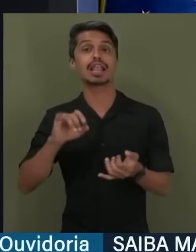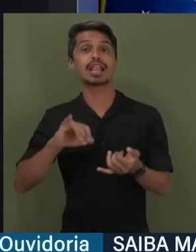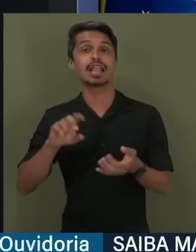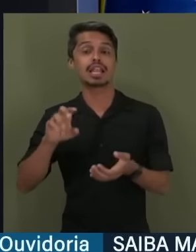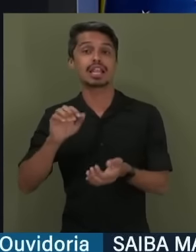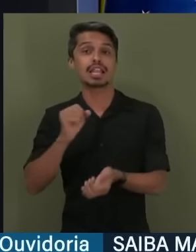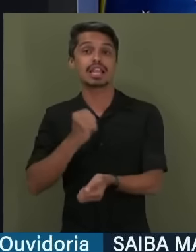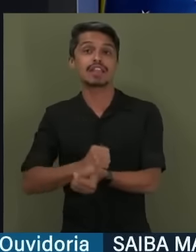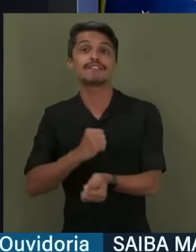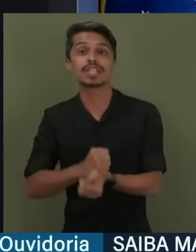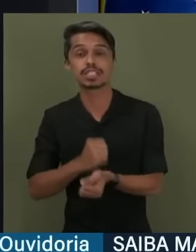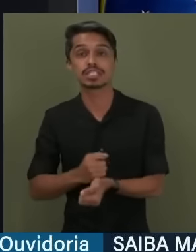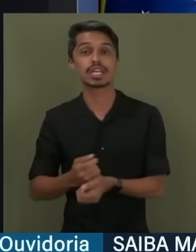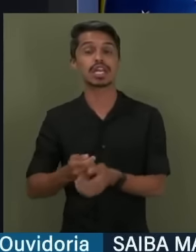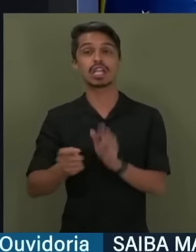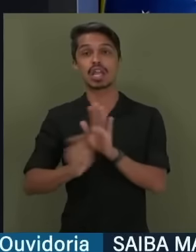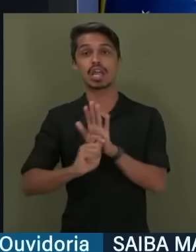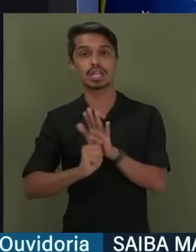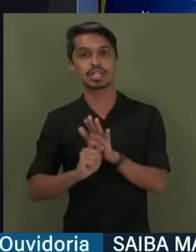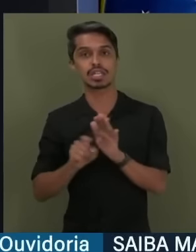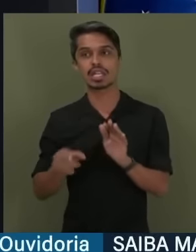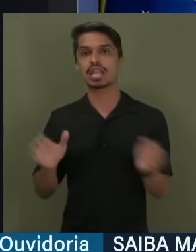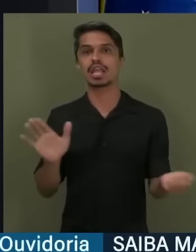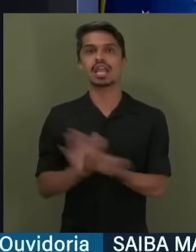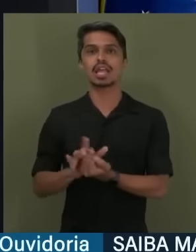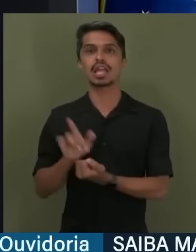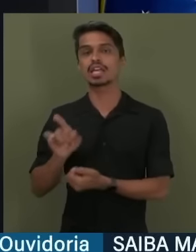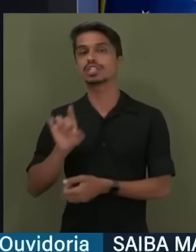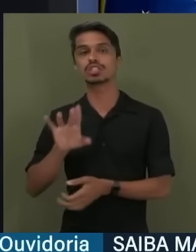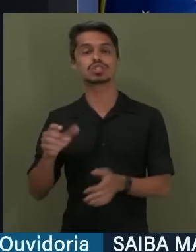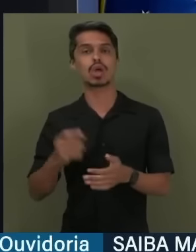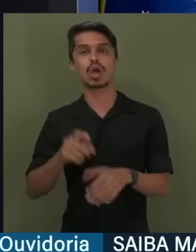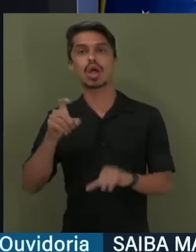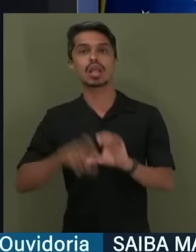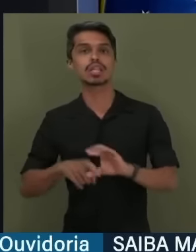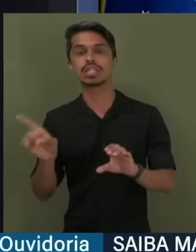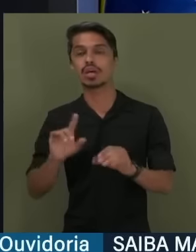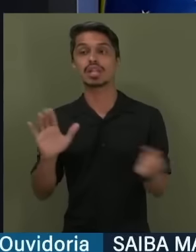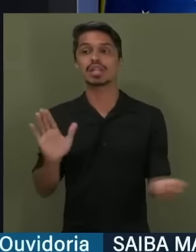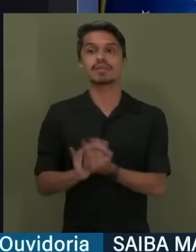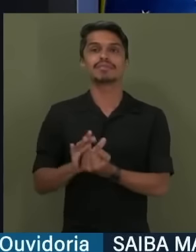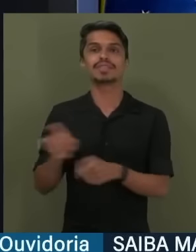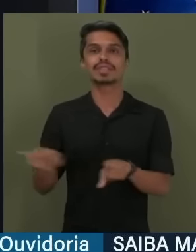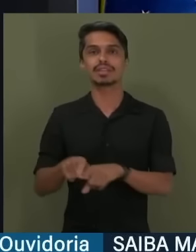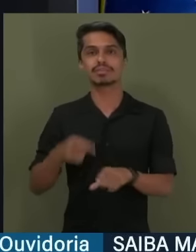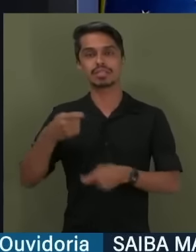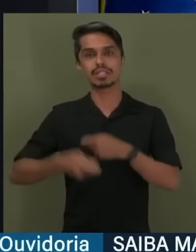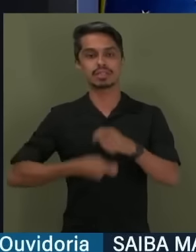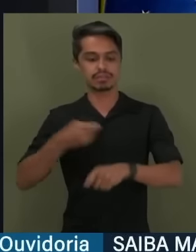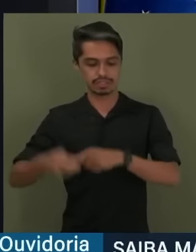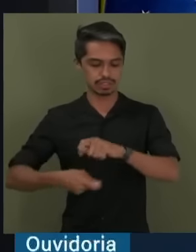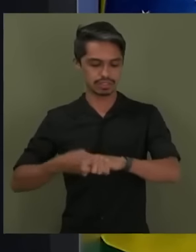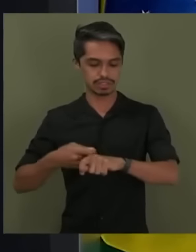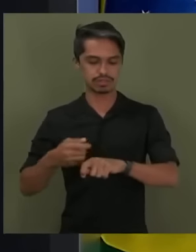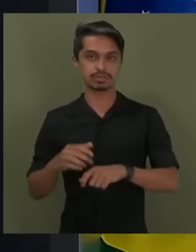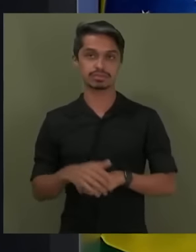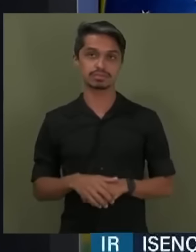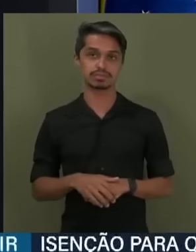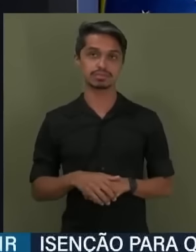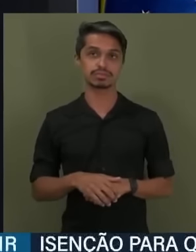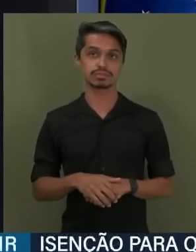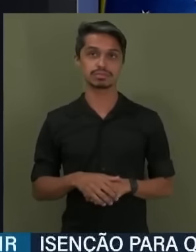agora ele já não vai poder ser rotulado como apenas dependente, ele vai ser rotulado também como traficante.